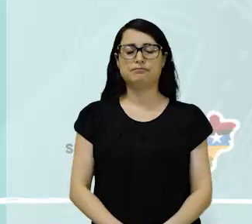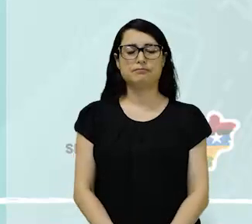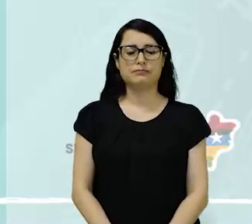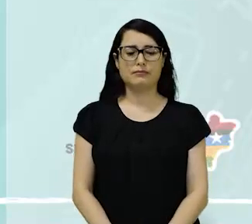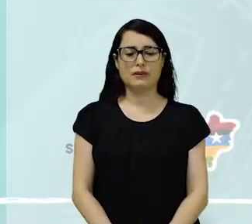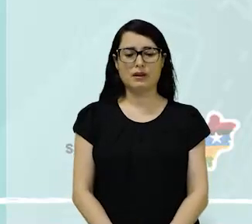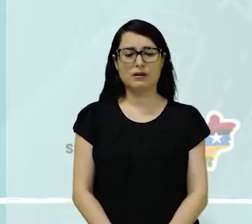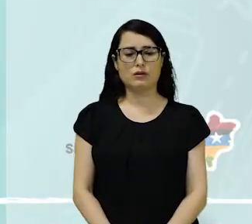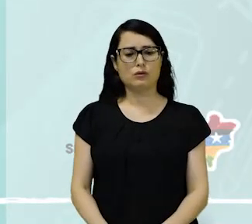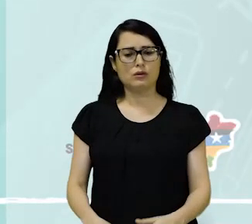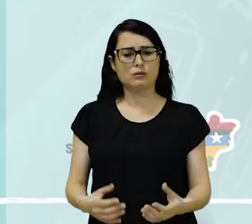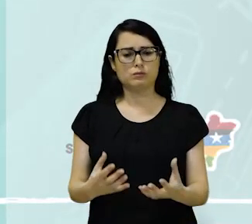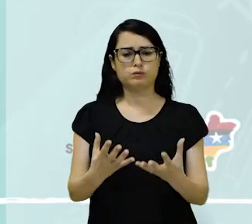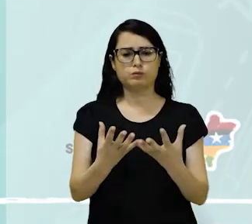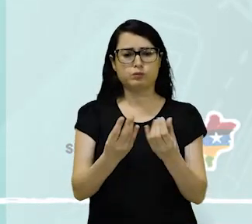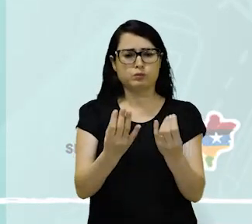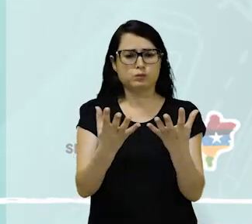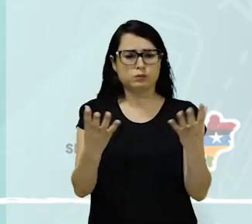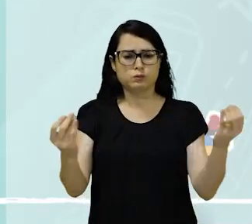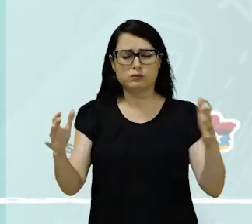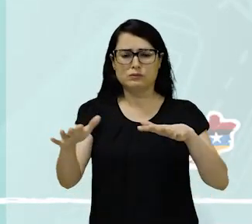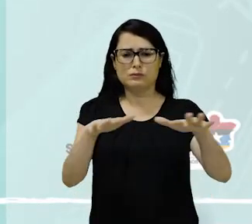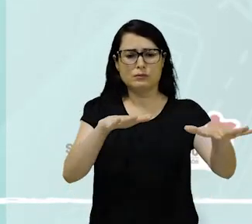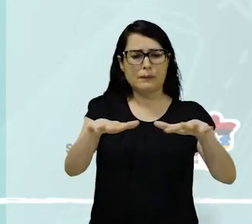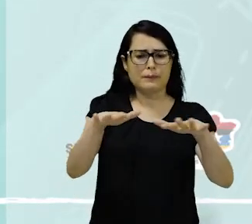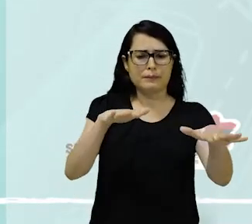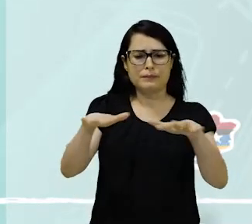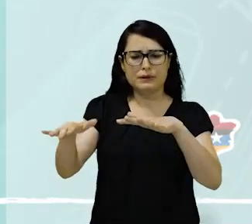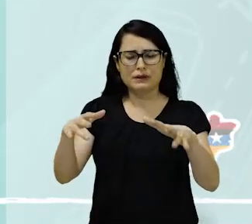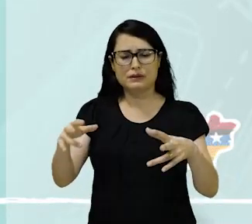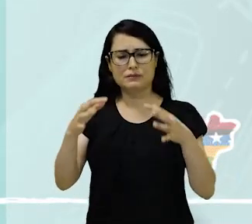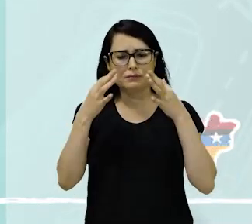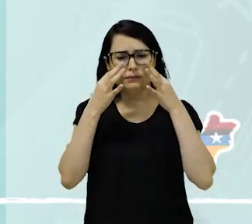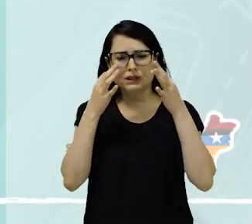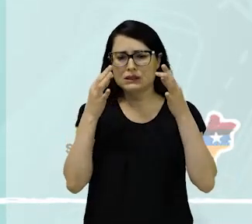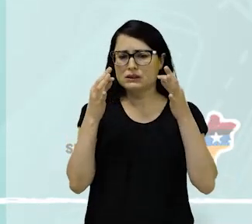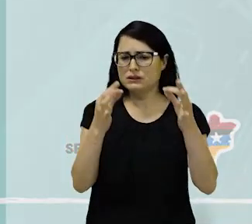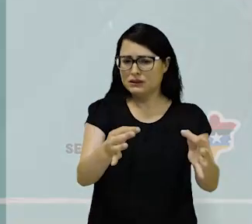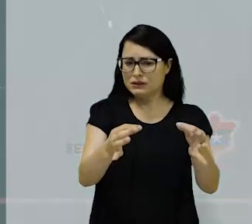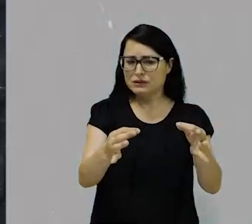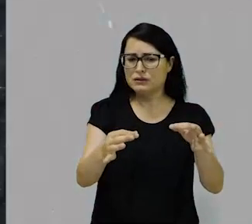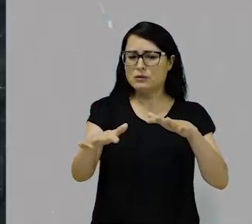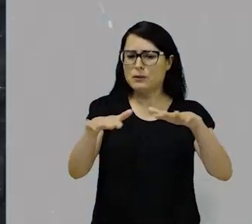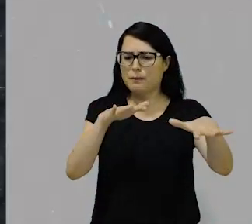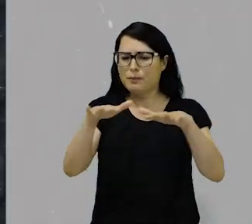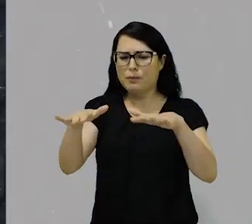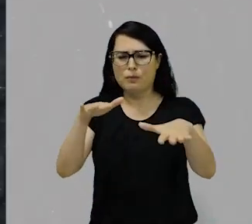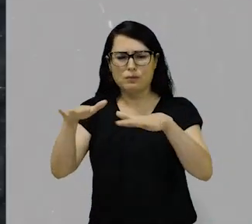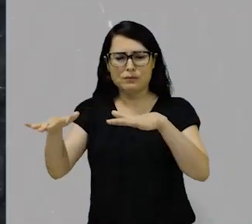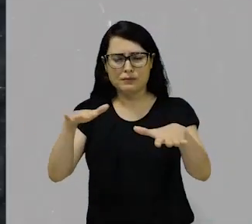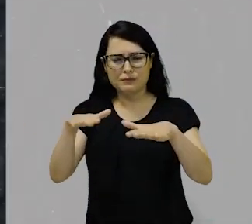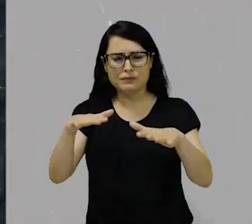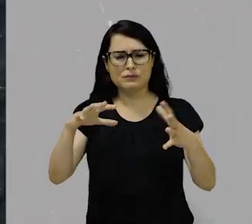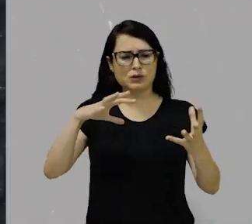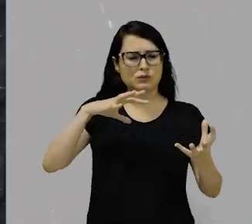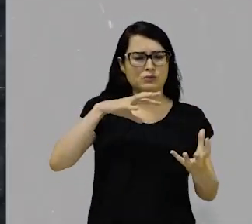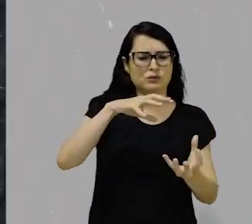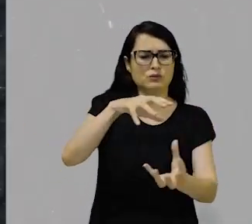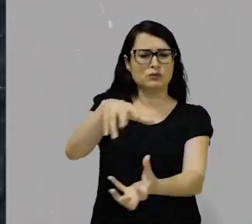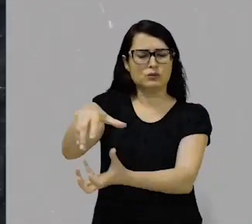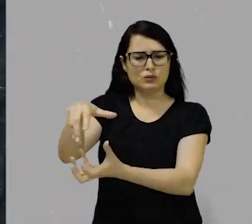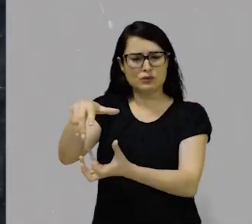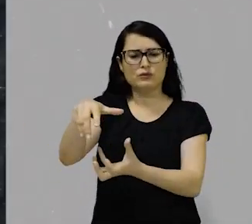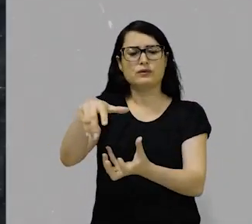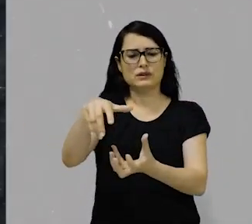de terremotos, gente. Tá? Se a gente for prestar atenção aí, ó, a maior concentração de terremotos do nosso planeta